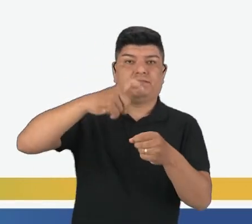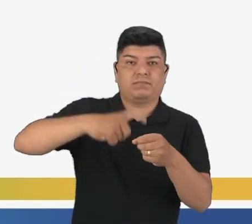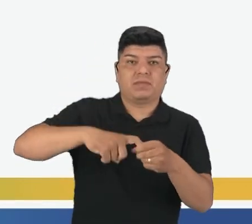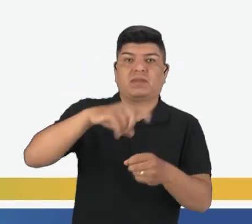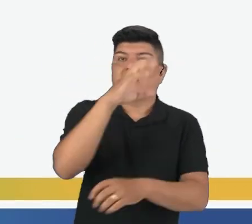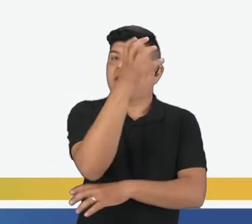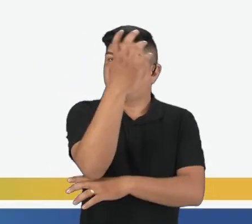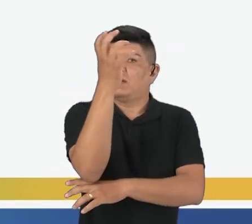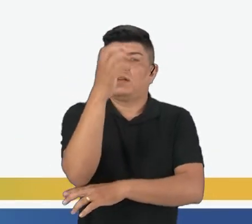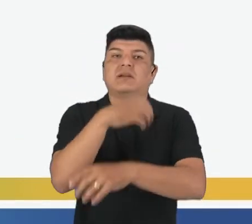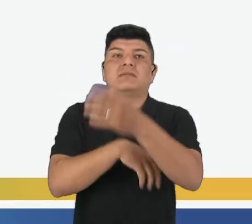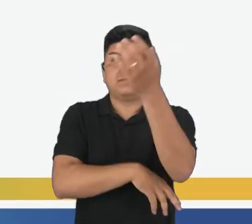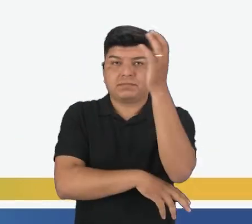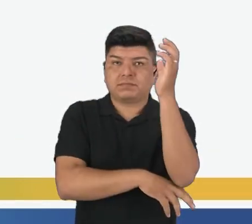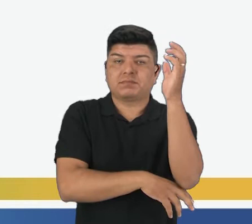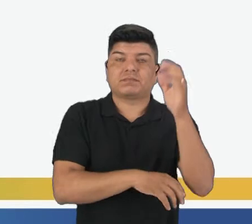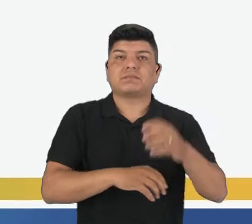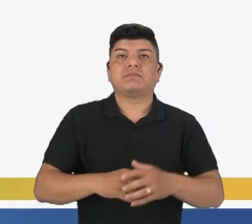para a natureza.